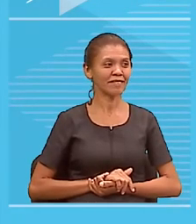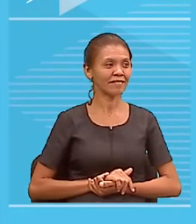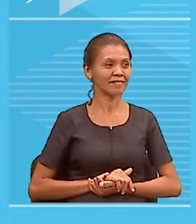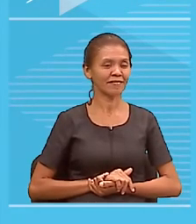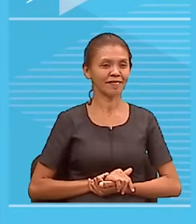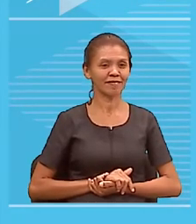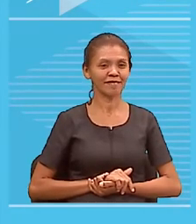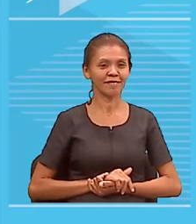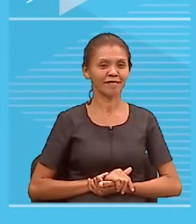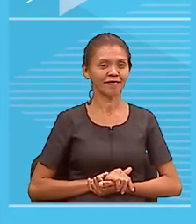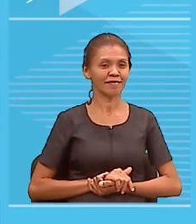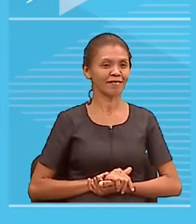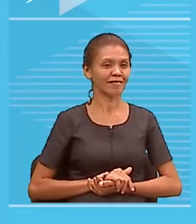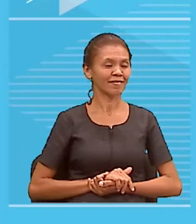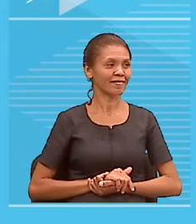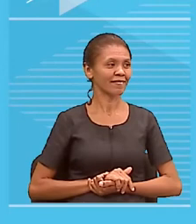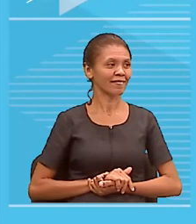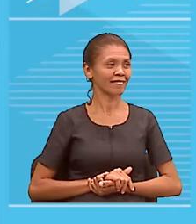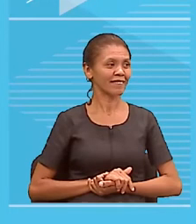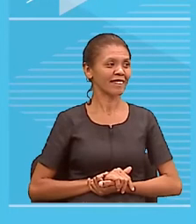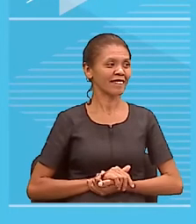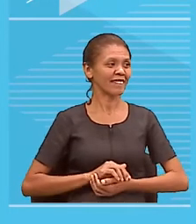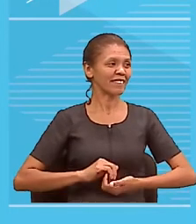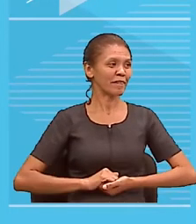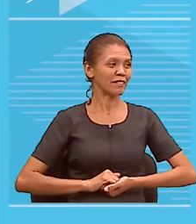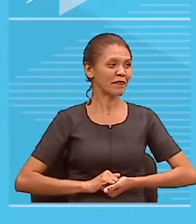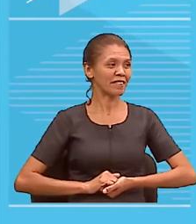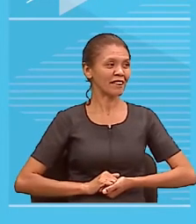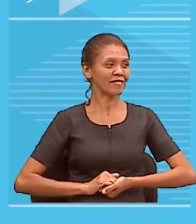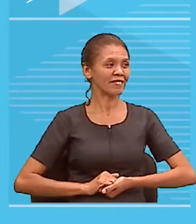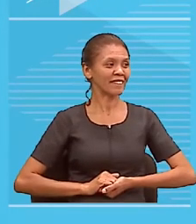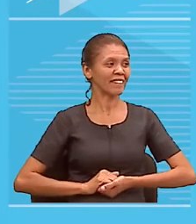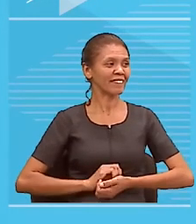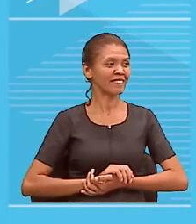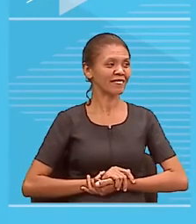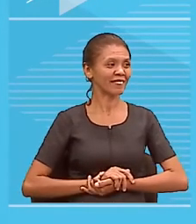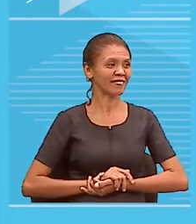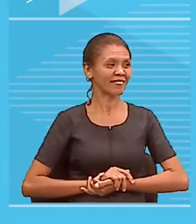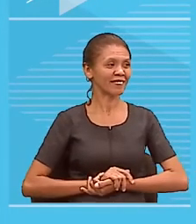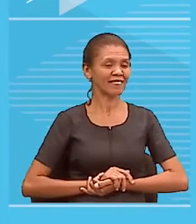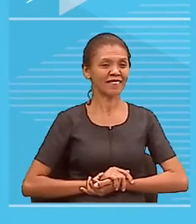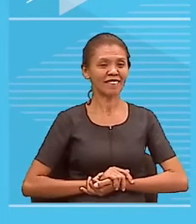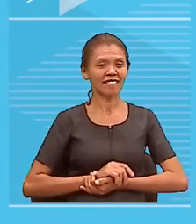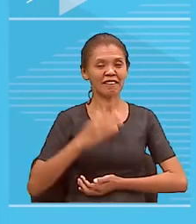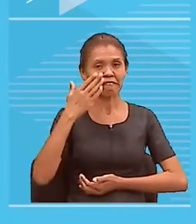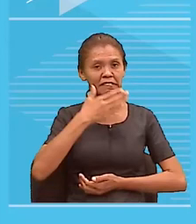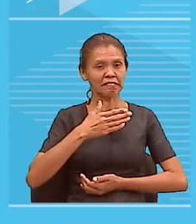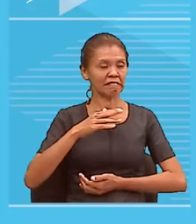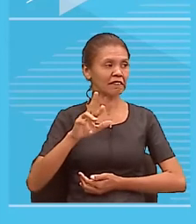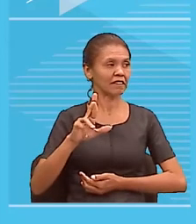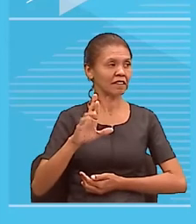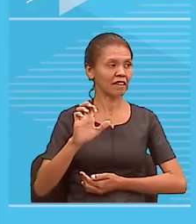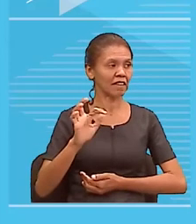mal E aí E aí tem o açúcar refinado o